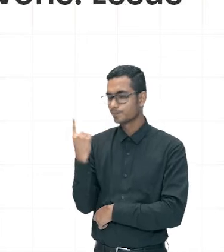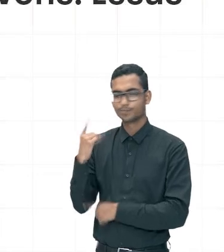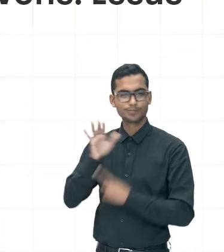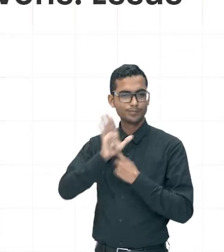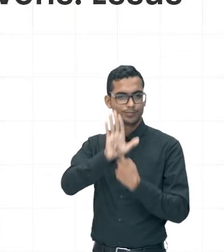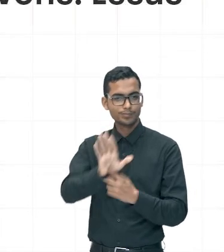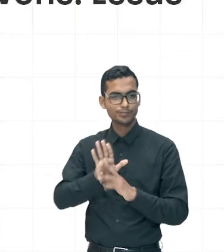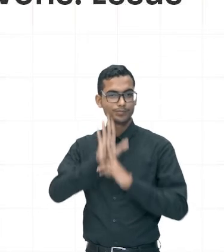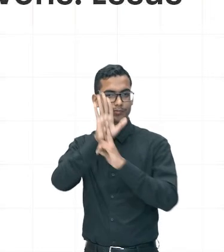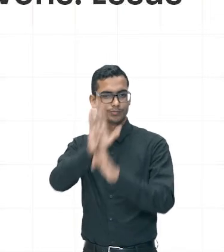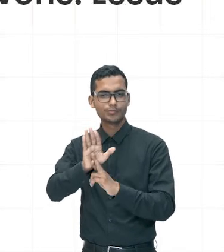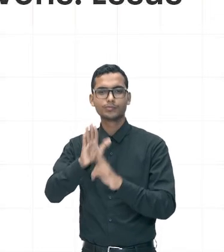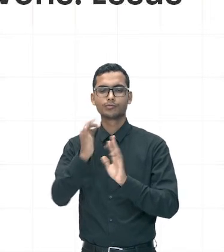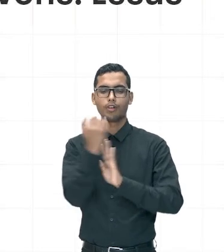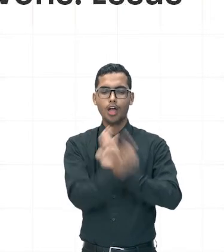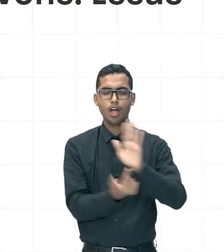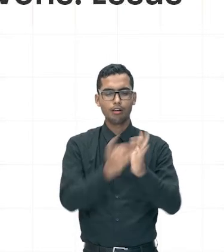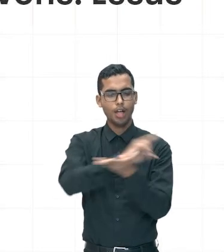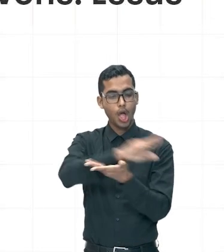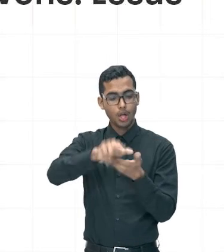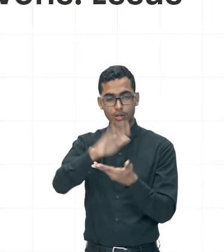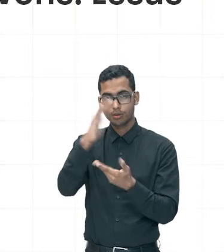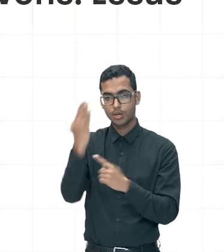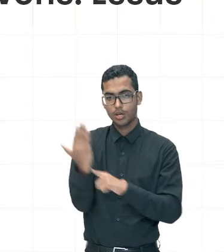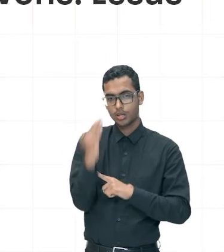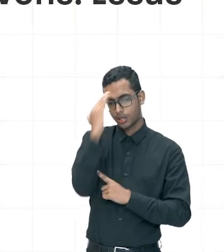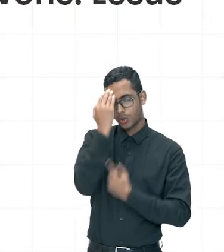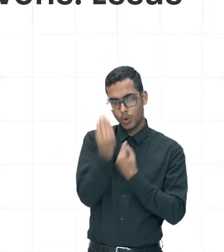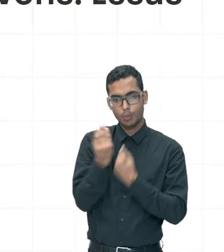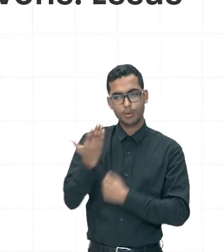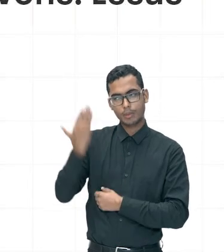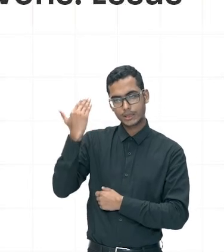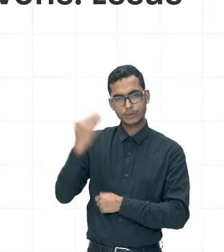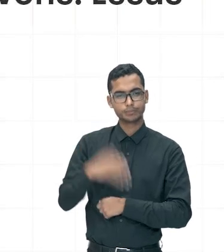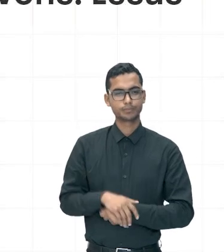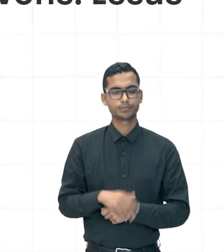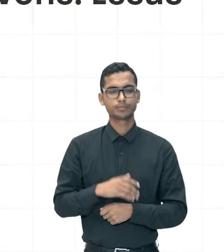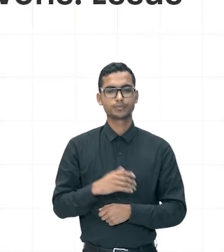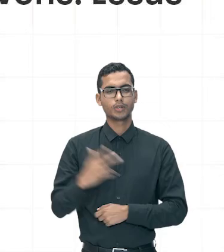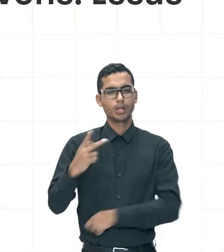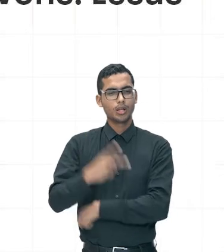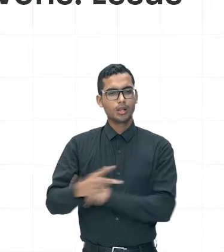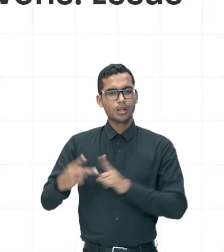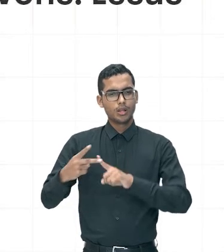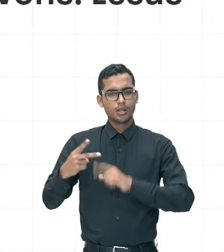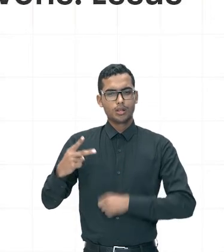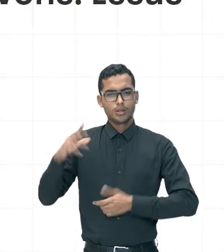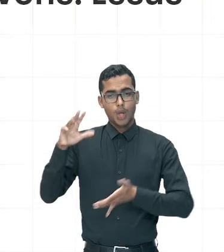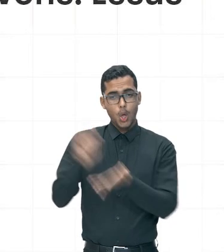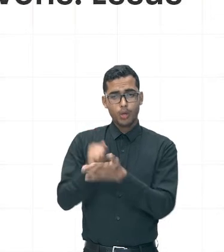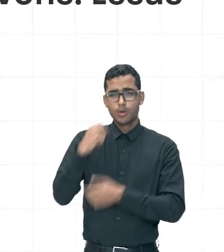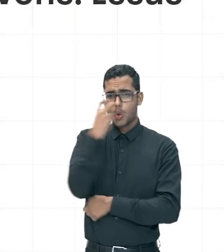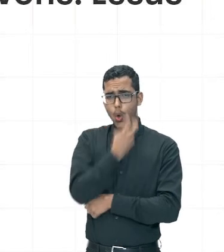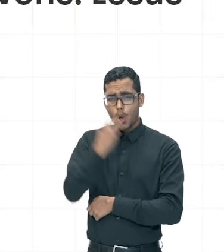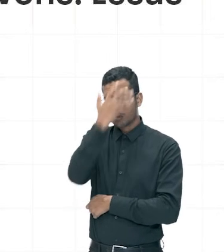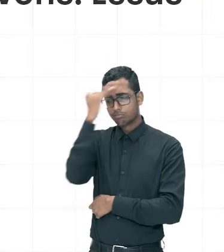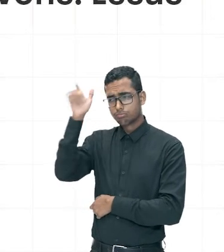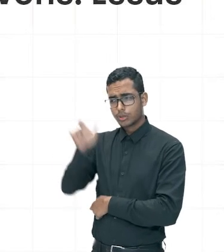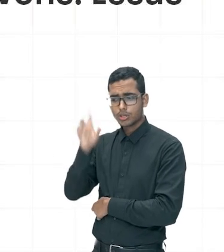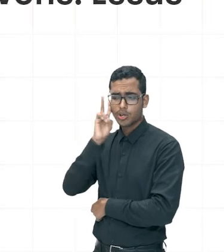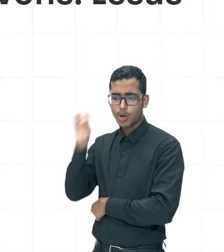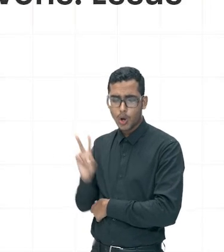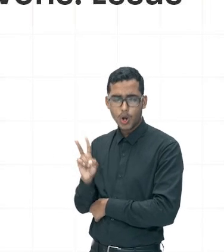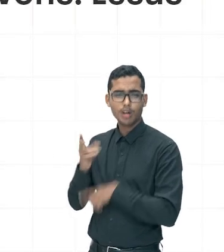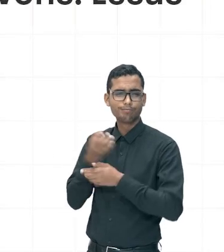nos ajudar a entender o passado. E também tem os registros orais, que são as histórias que as pessoas contam,